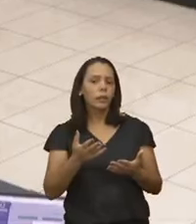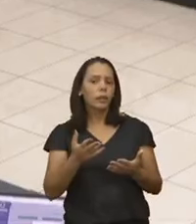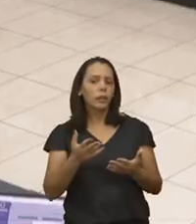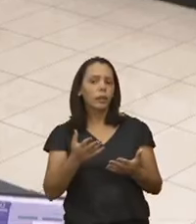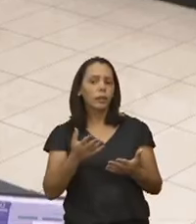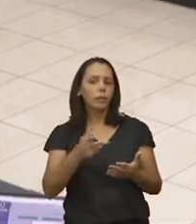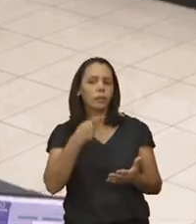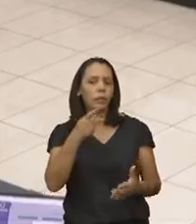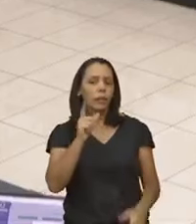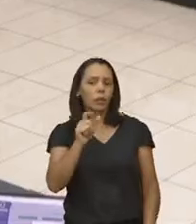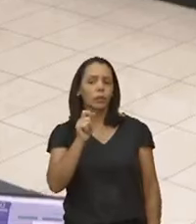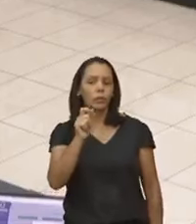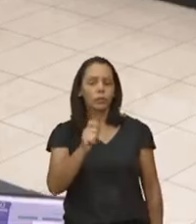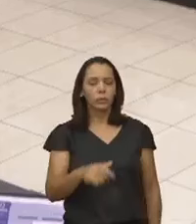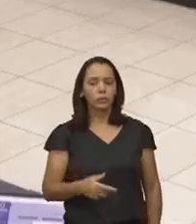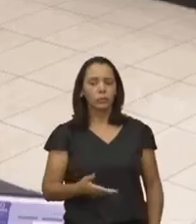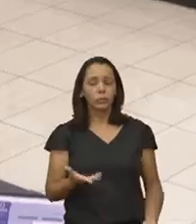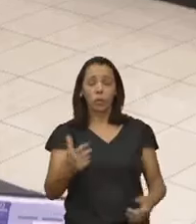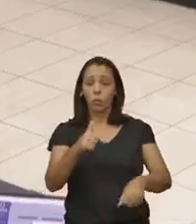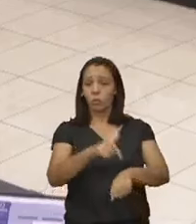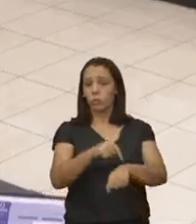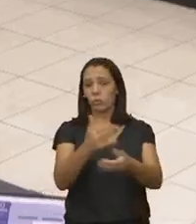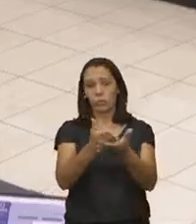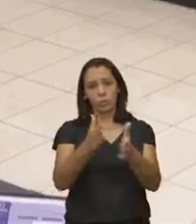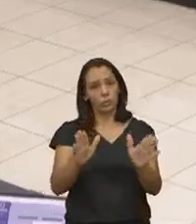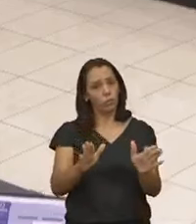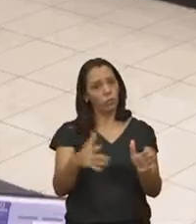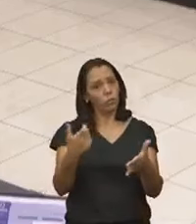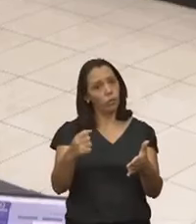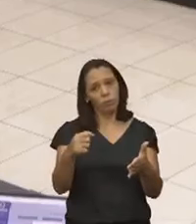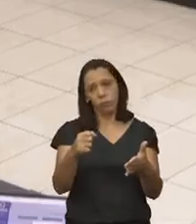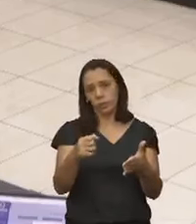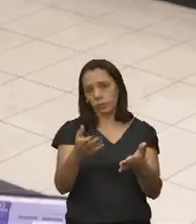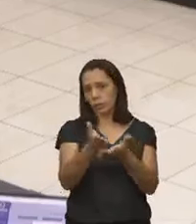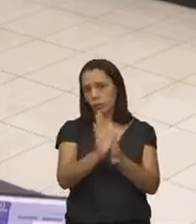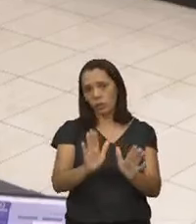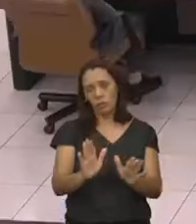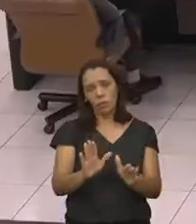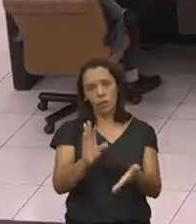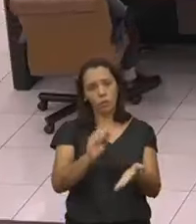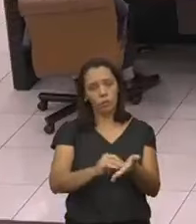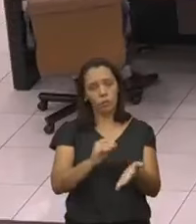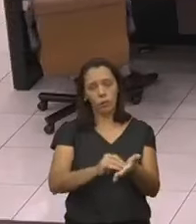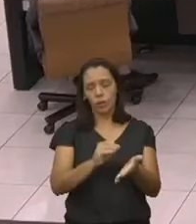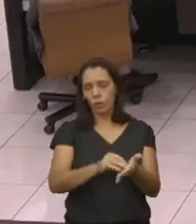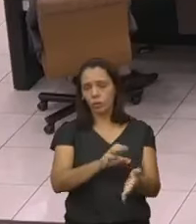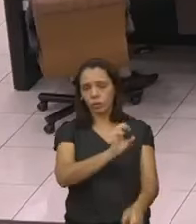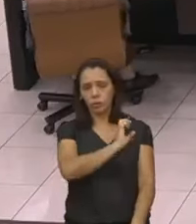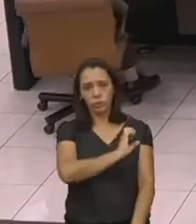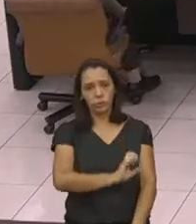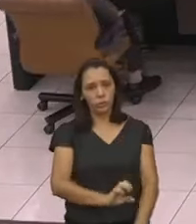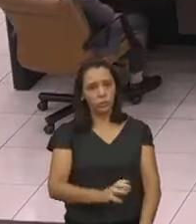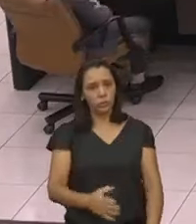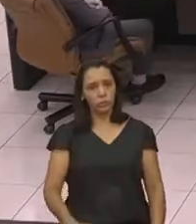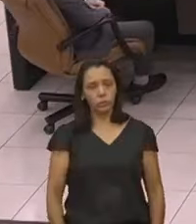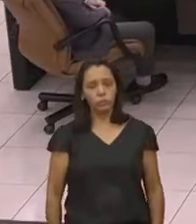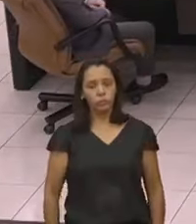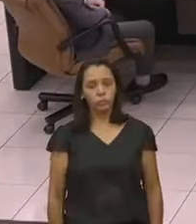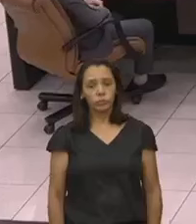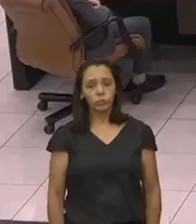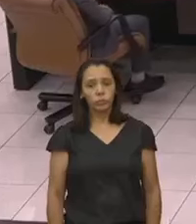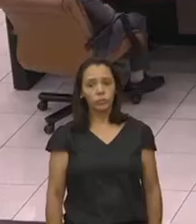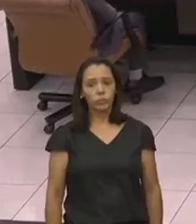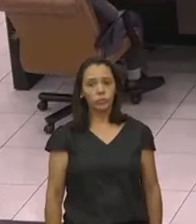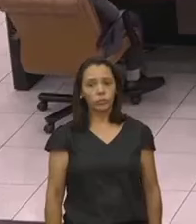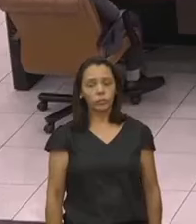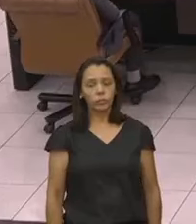ética. Você é advogado, olha lá, falta de ética. Mas aí eu não sei, senhor presidente, como o vereador comentou, eu vou